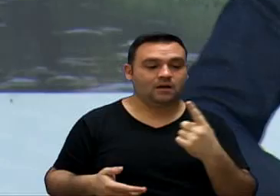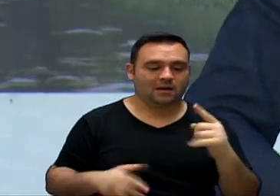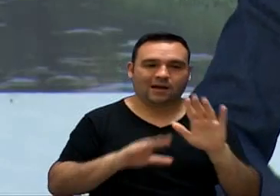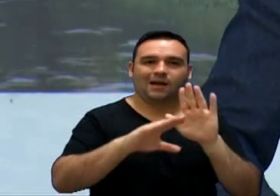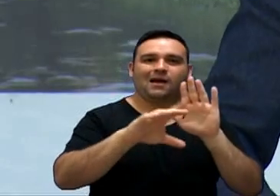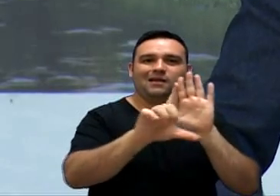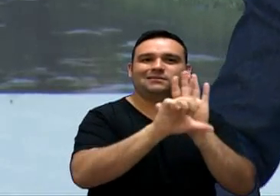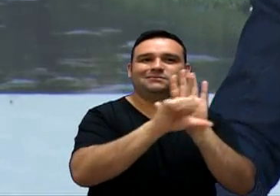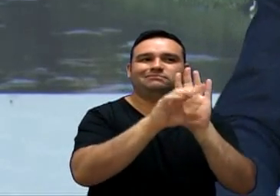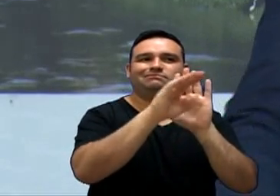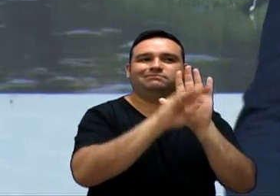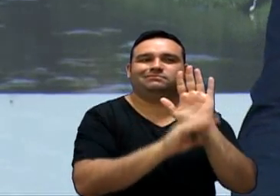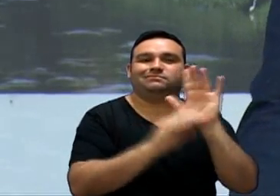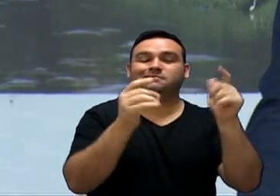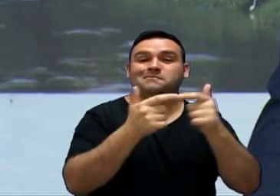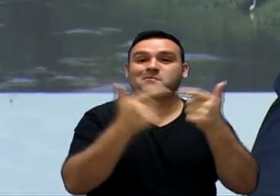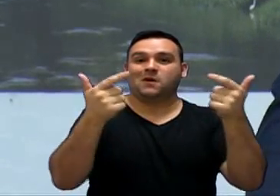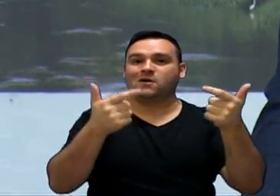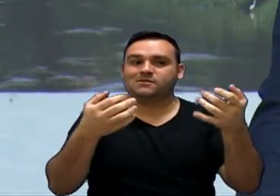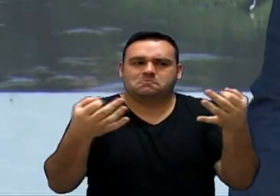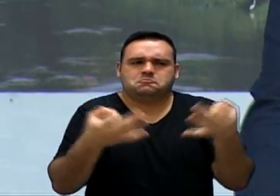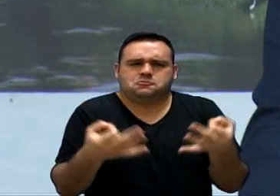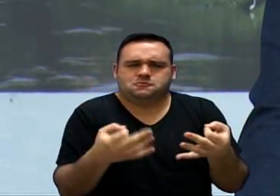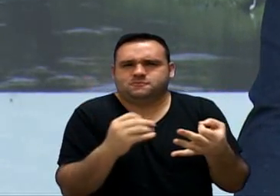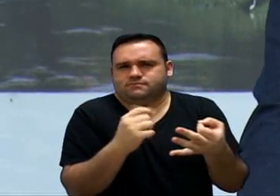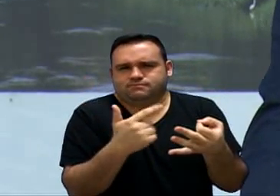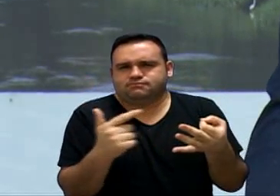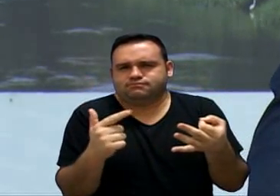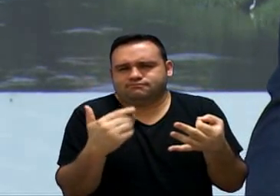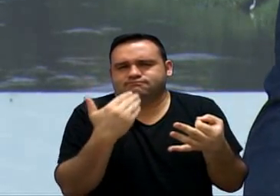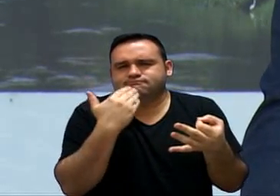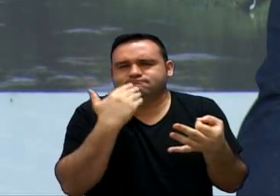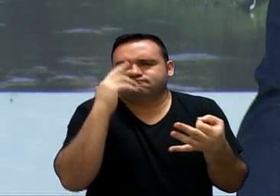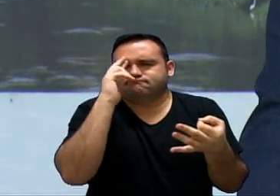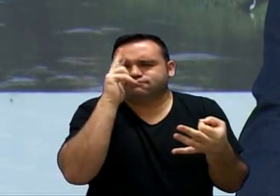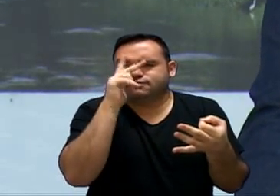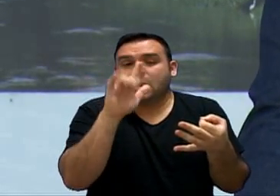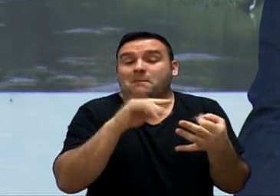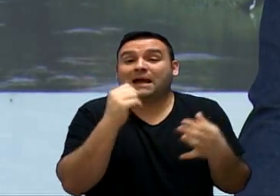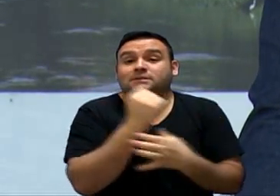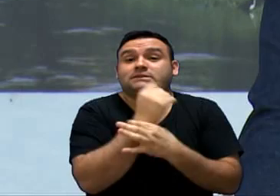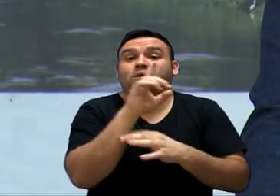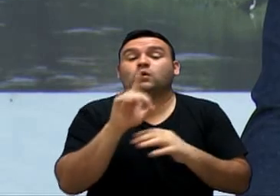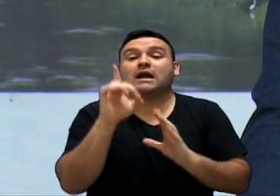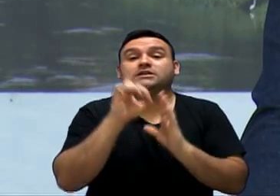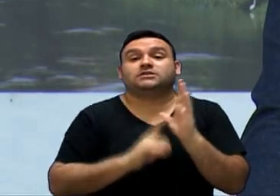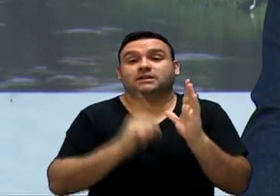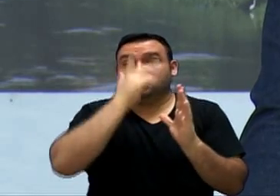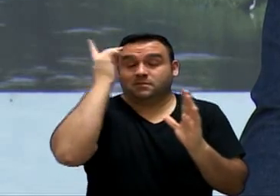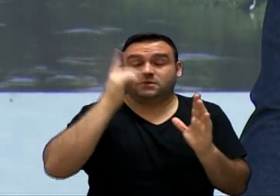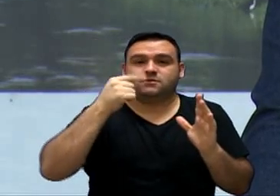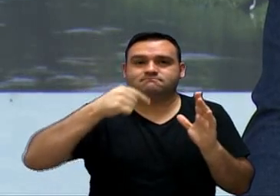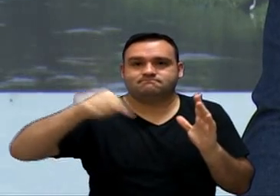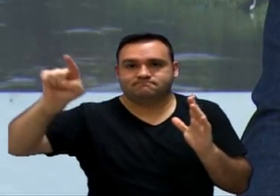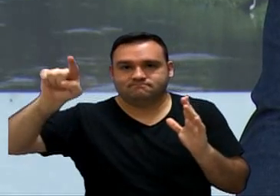Constituição, ainda que não seja perfeita, senhor presidente, ela garante o direito de ir e vir do seu